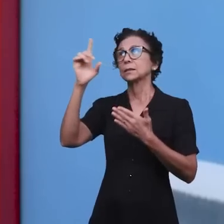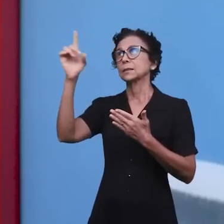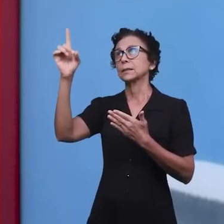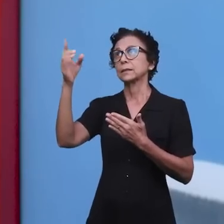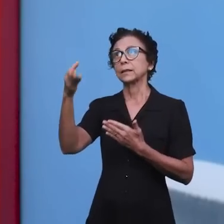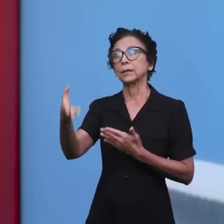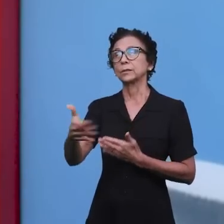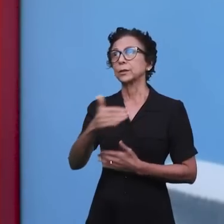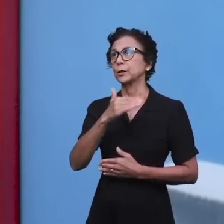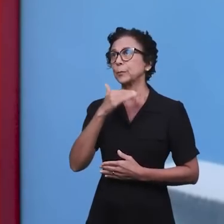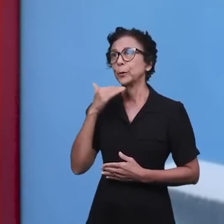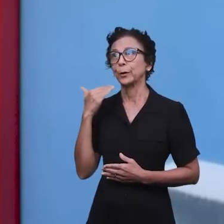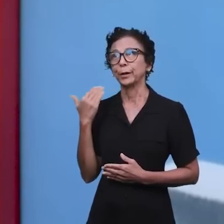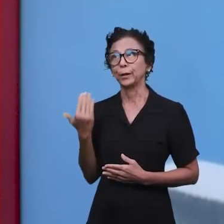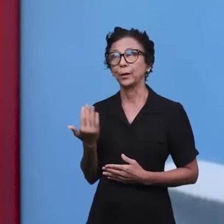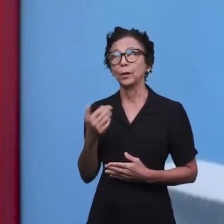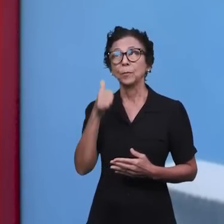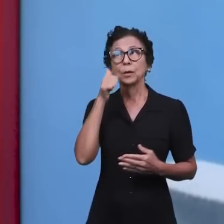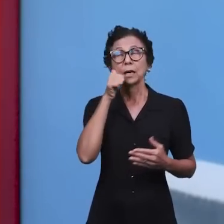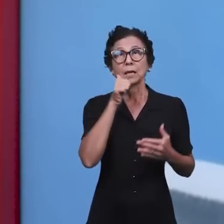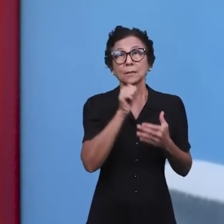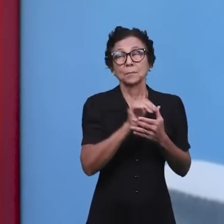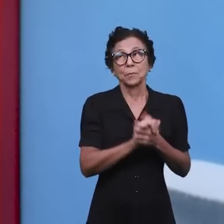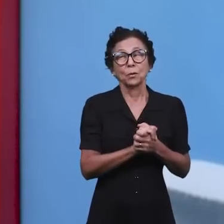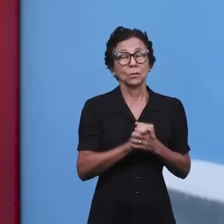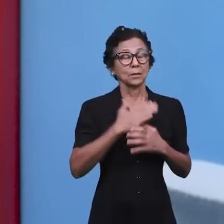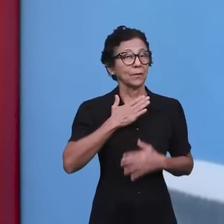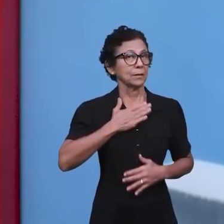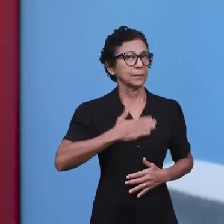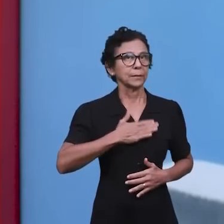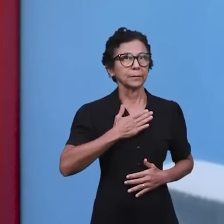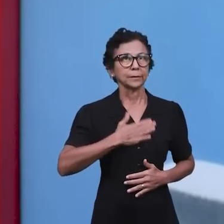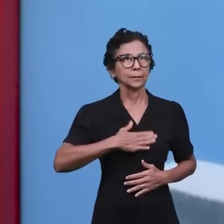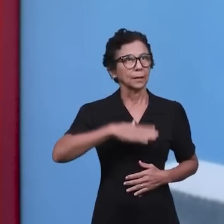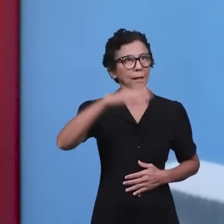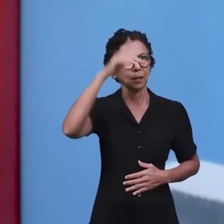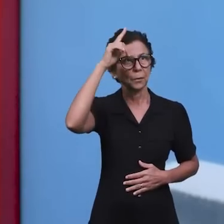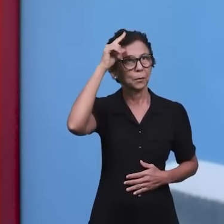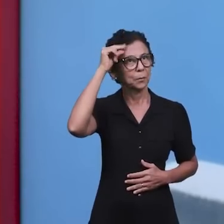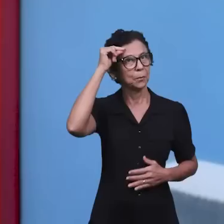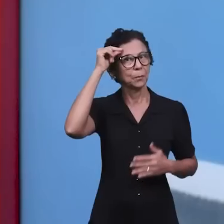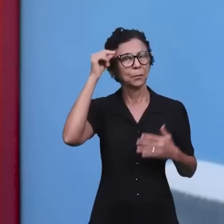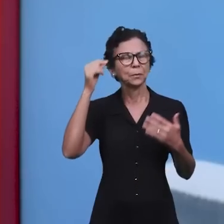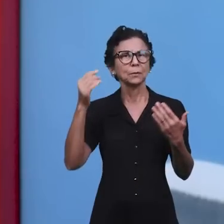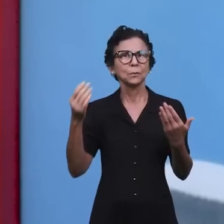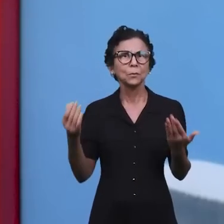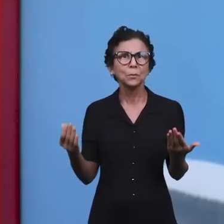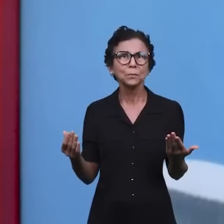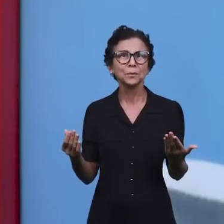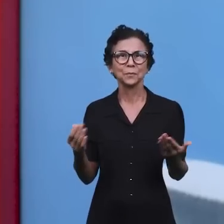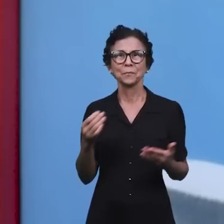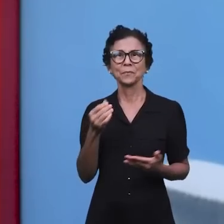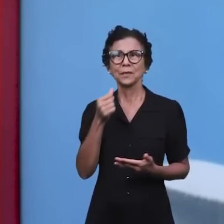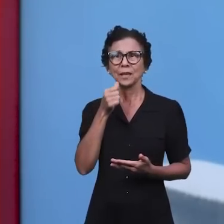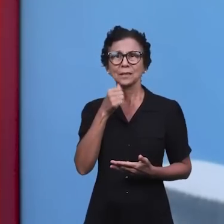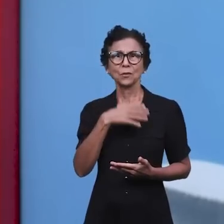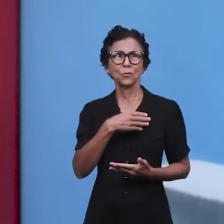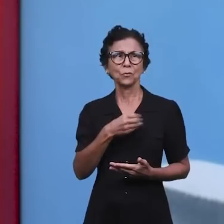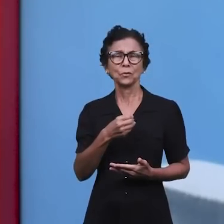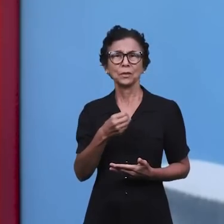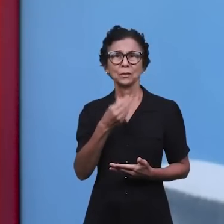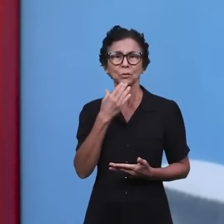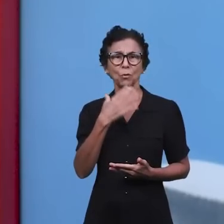família saudosa. A família está com saudade. Você tem de ver que tem um filho ali, tem uma filha, tem um esposo, uma